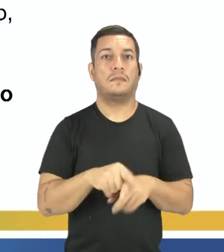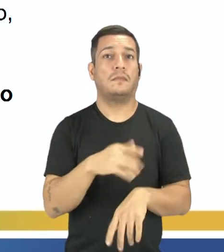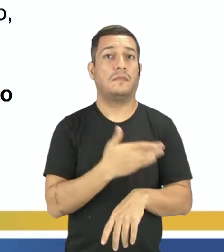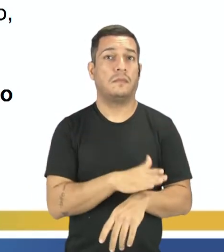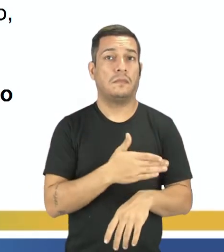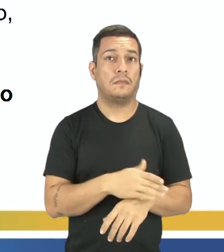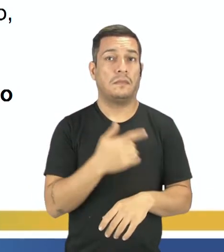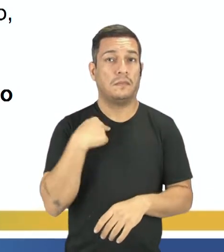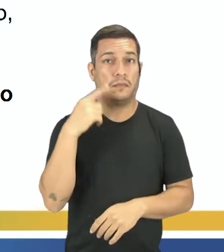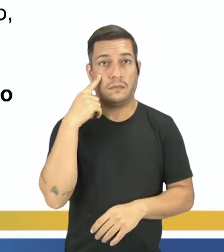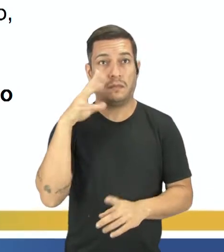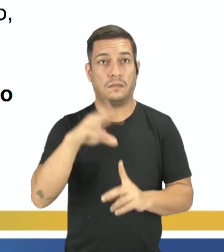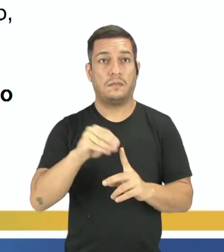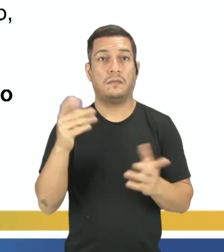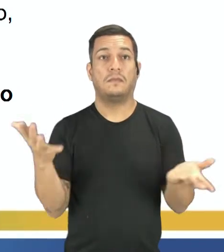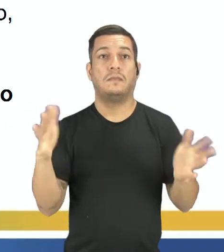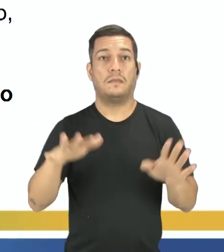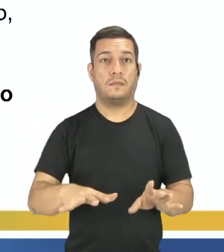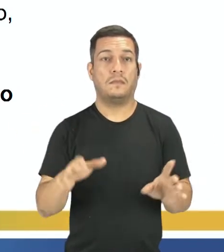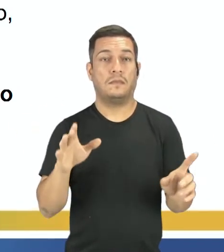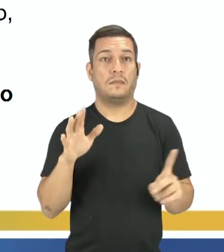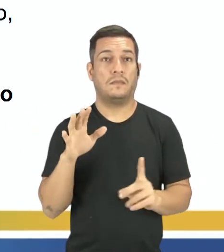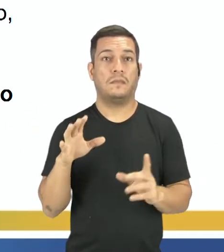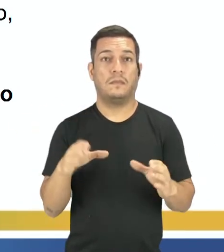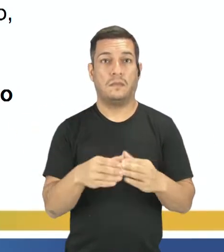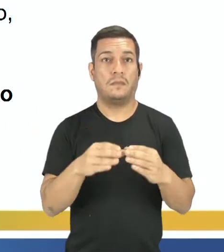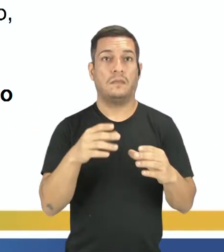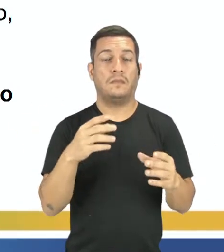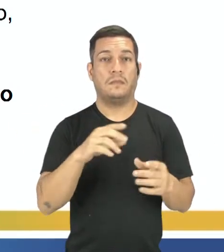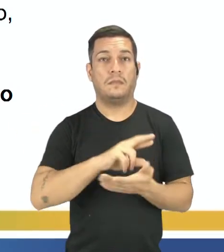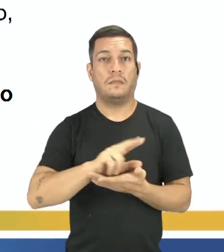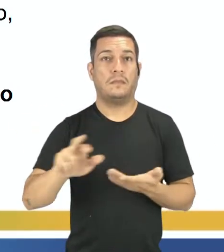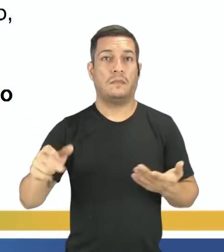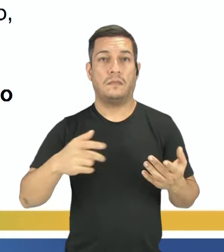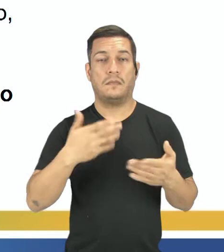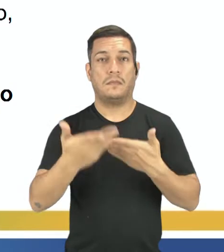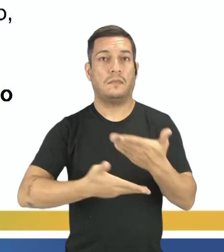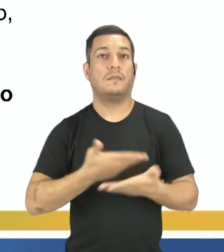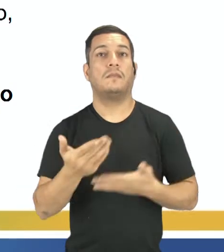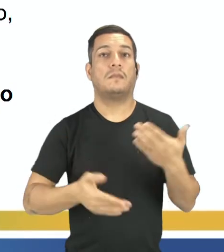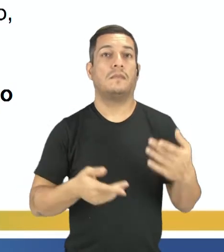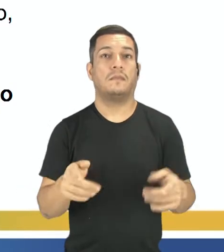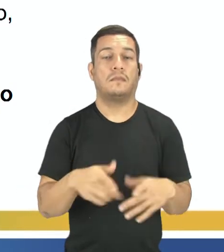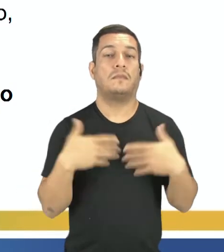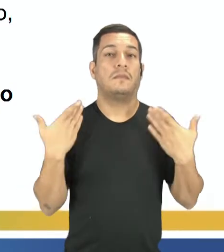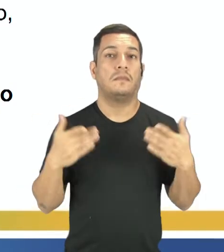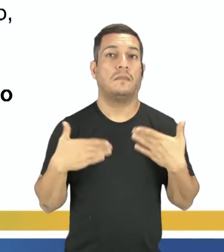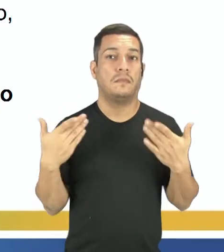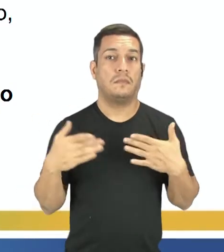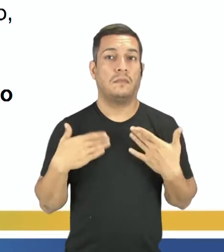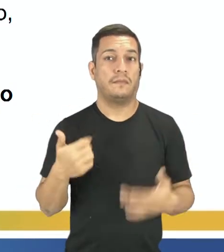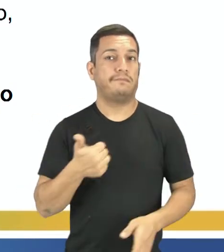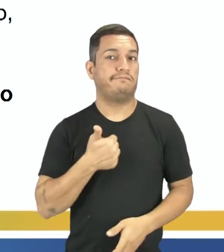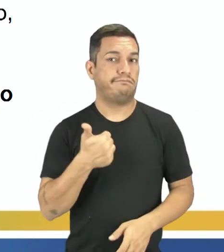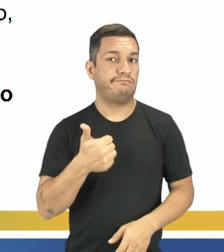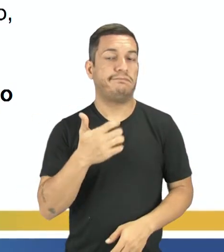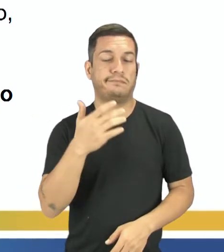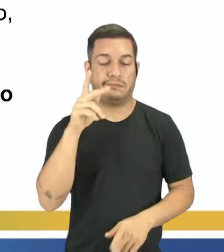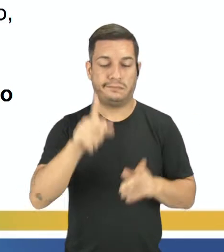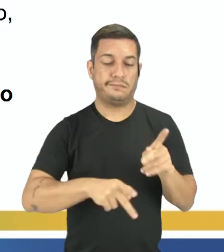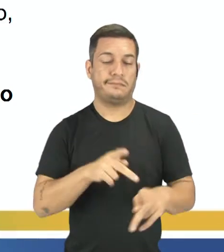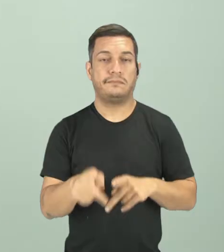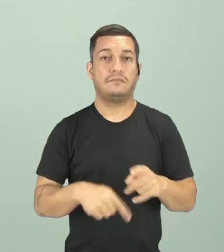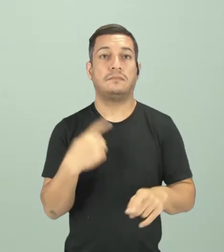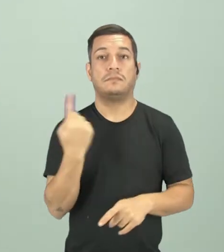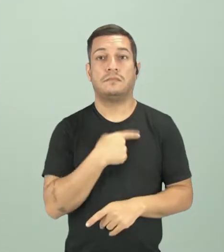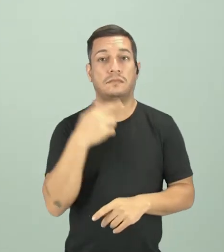esportivas, visando inclusão, cooperação, diversidade, lazer e bem-estar da população. Nesse momento, a gente entende